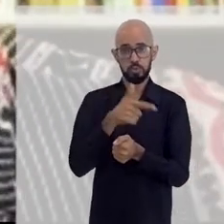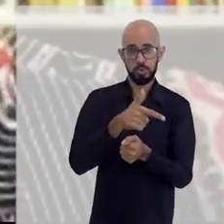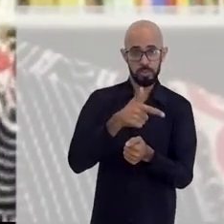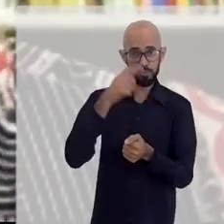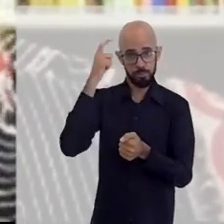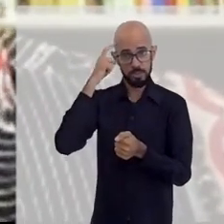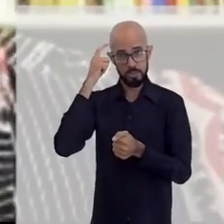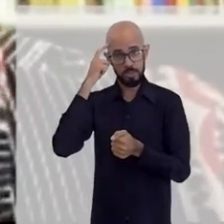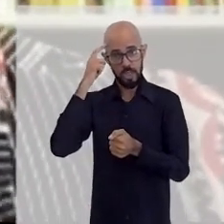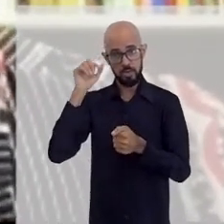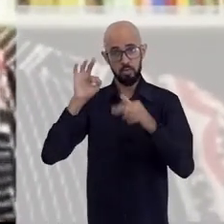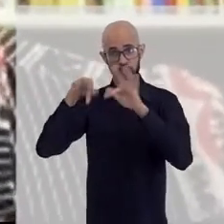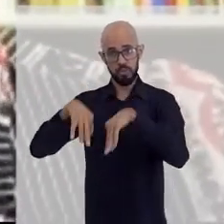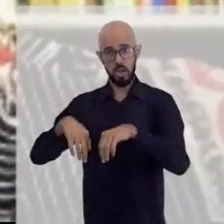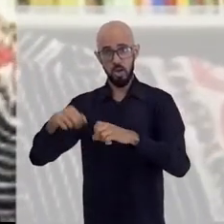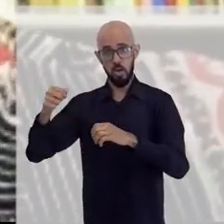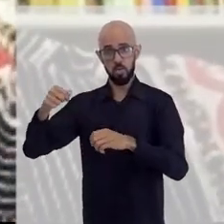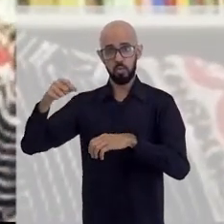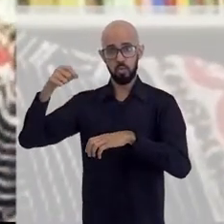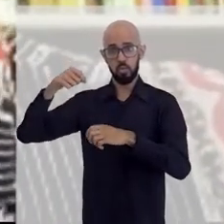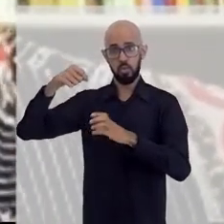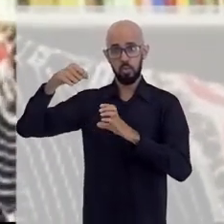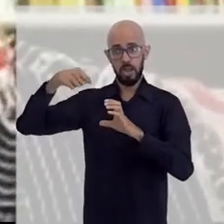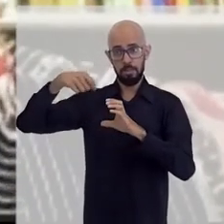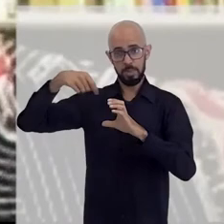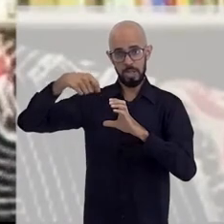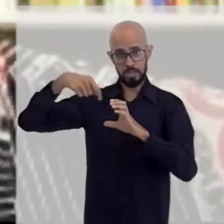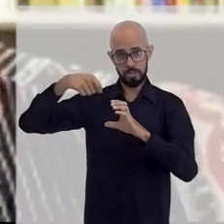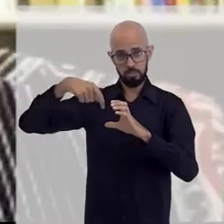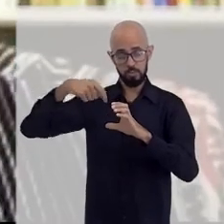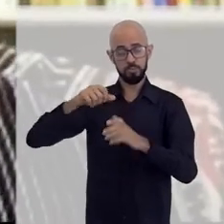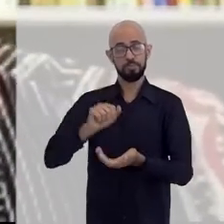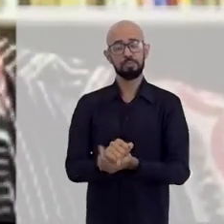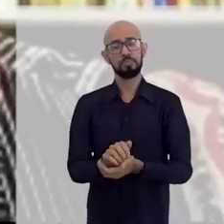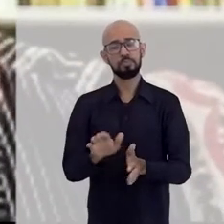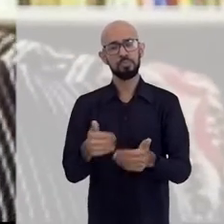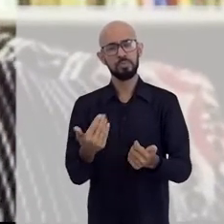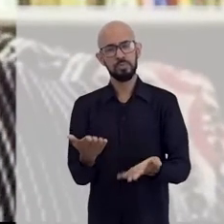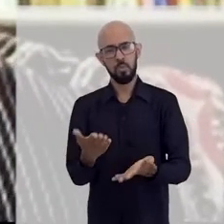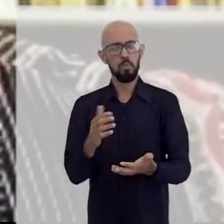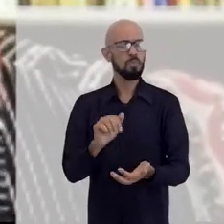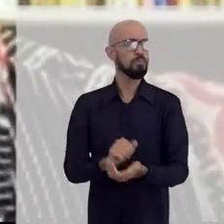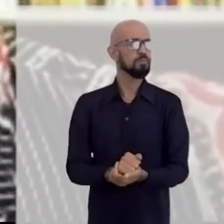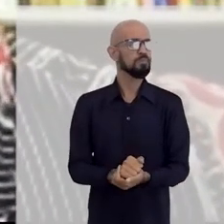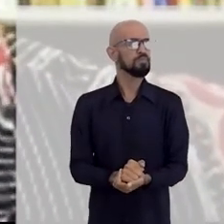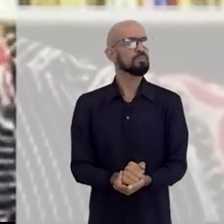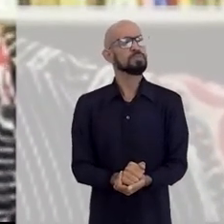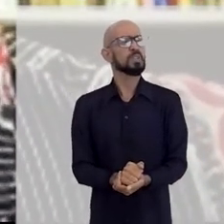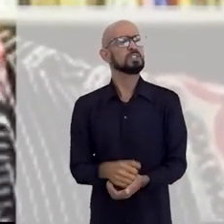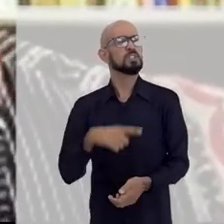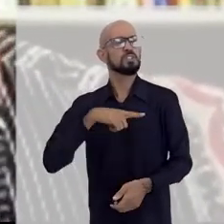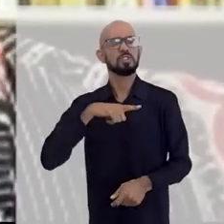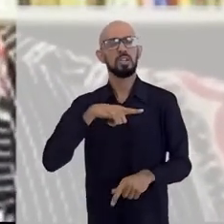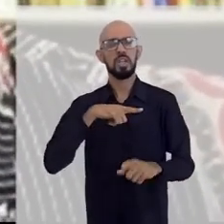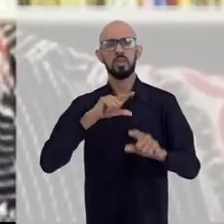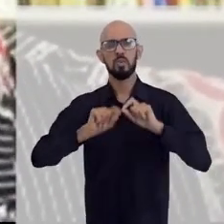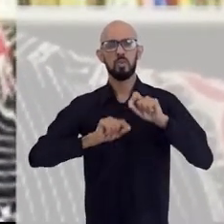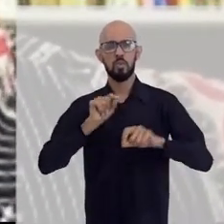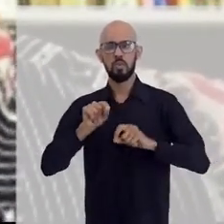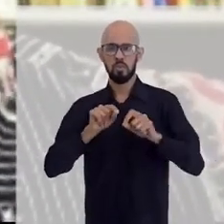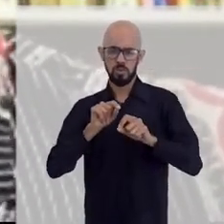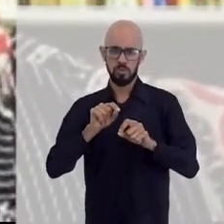capitalismo, né? Então, é muito mais fácil a gente acabar com ele do que pensar nisso. Então, a gente tem muito essa questão de